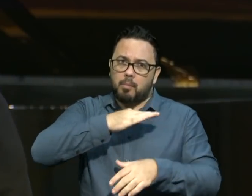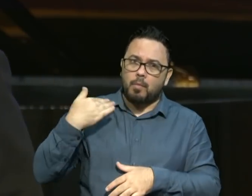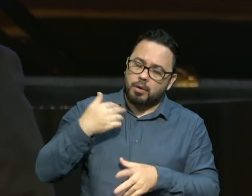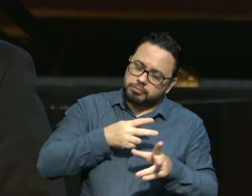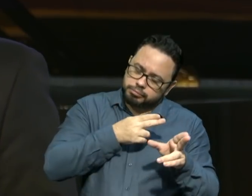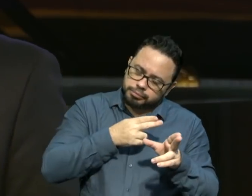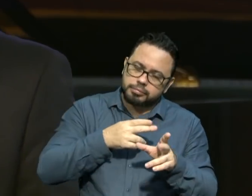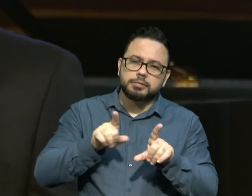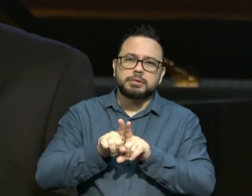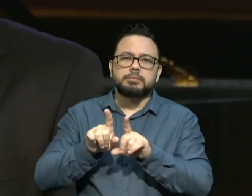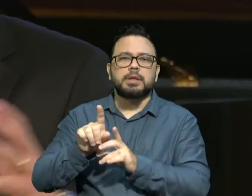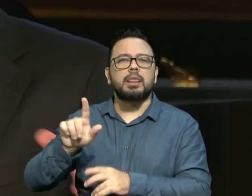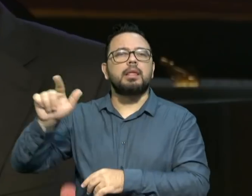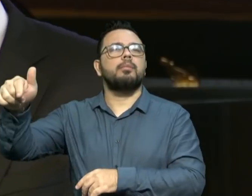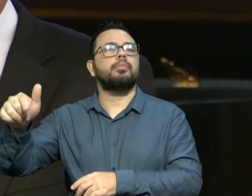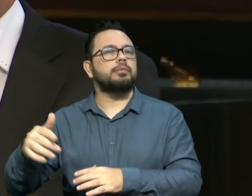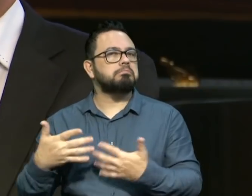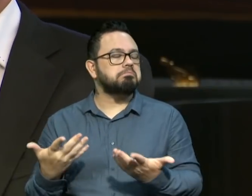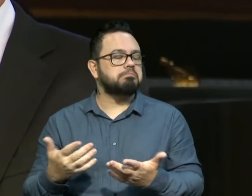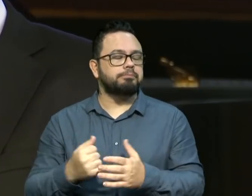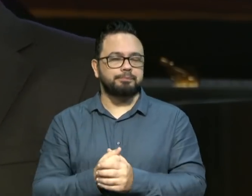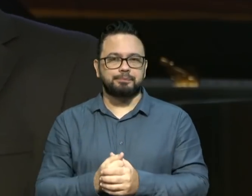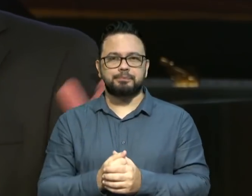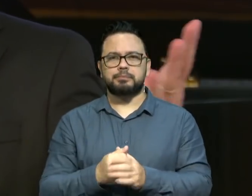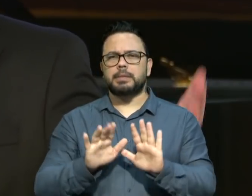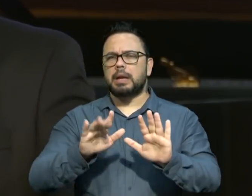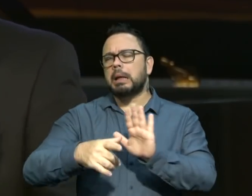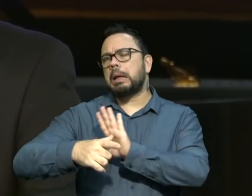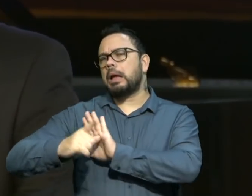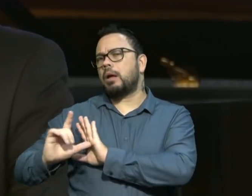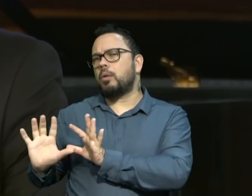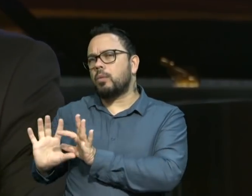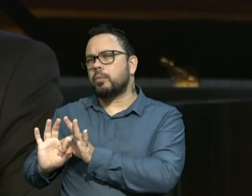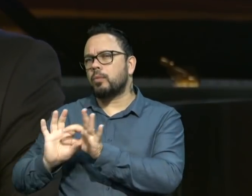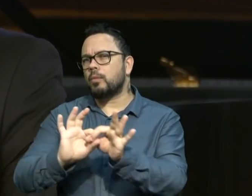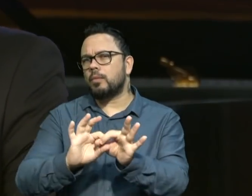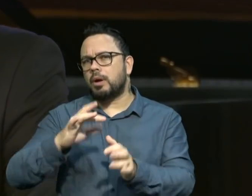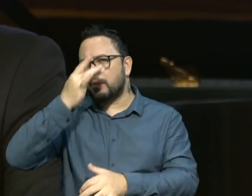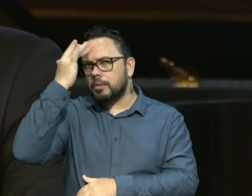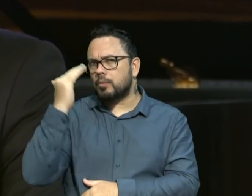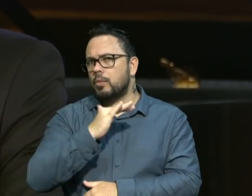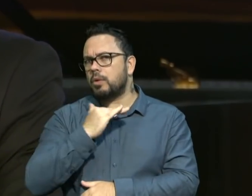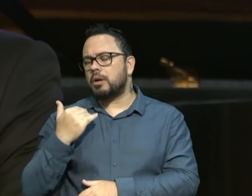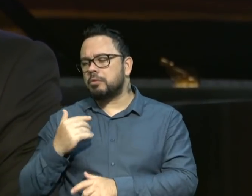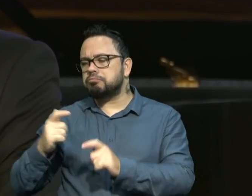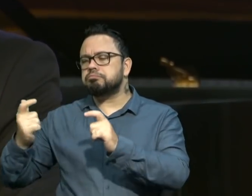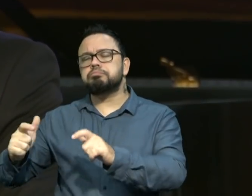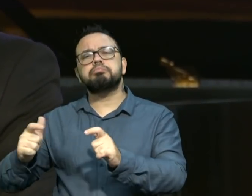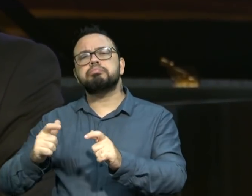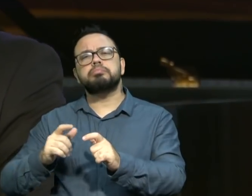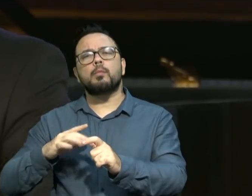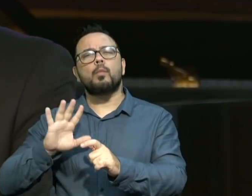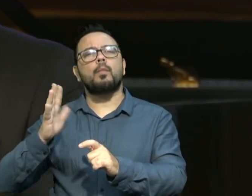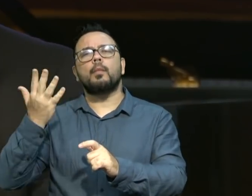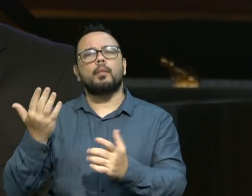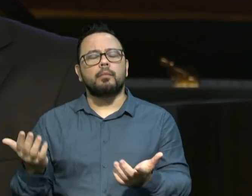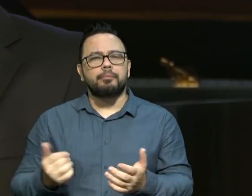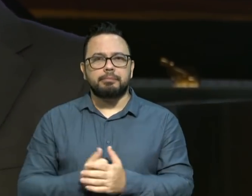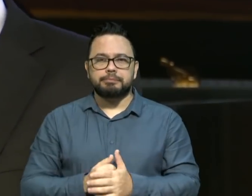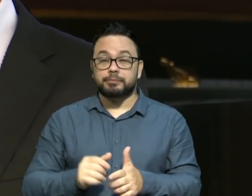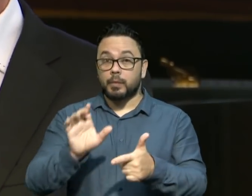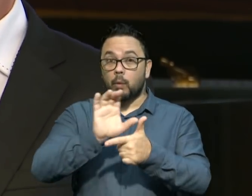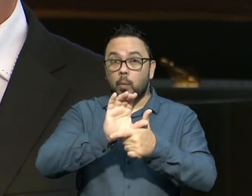Este texto mas antes um contexto para onde irão os mortos e mãos a carta aos Coríntios foi